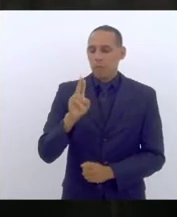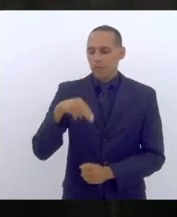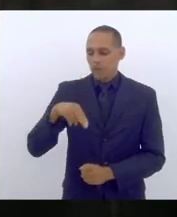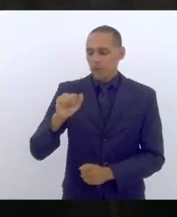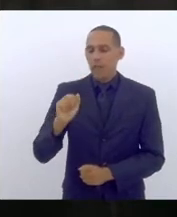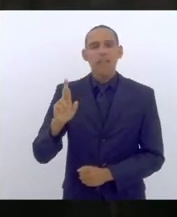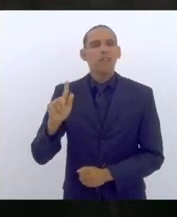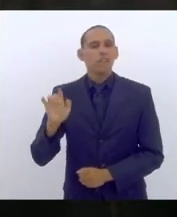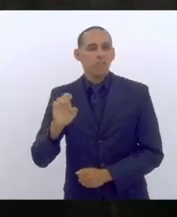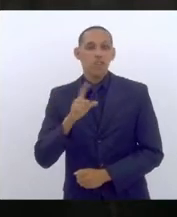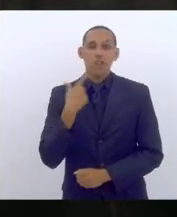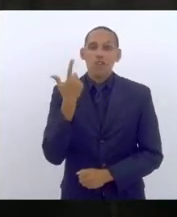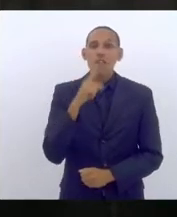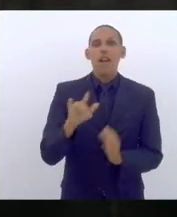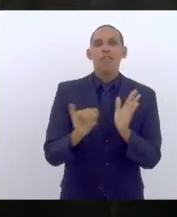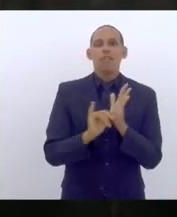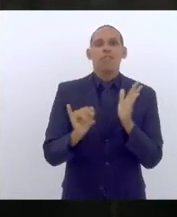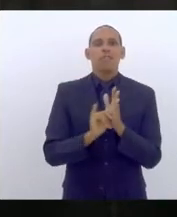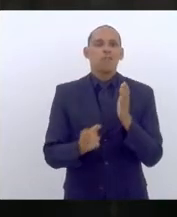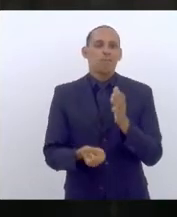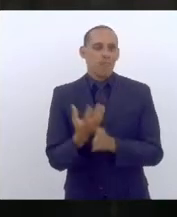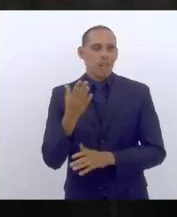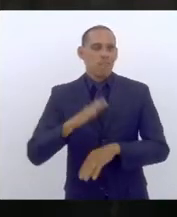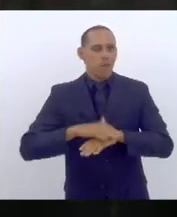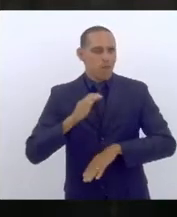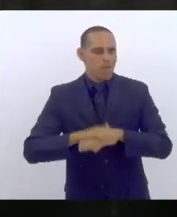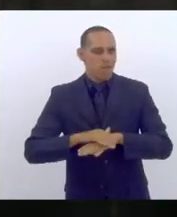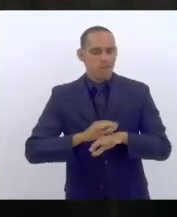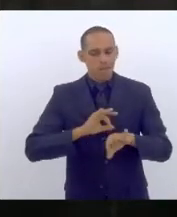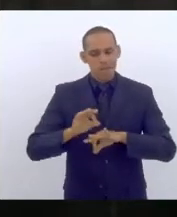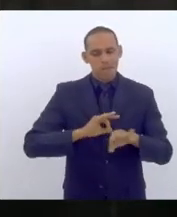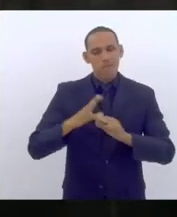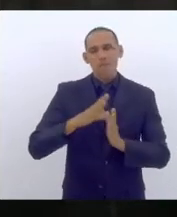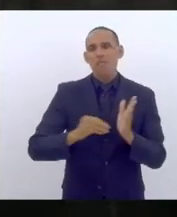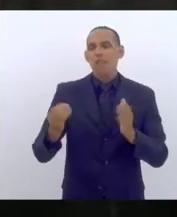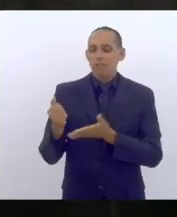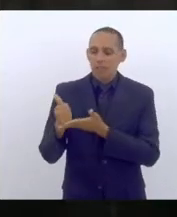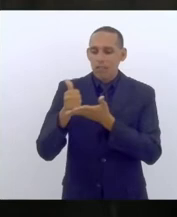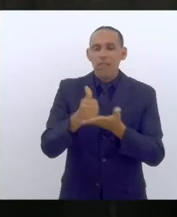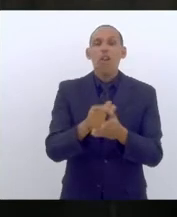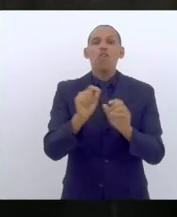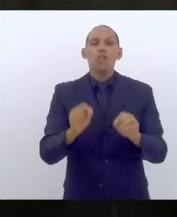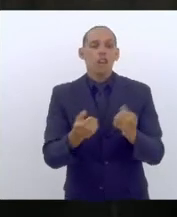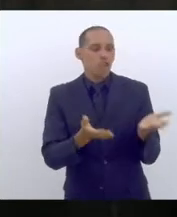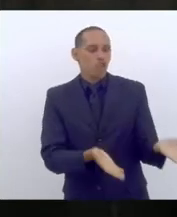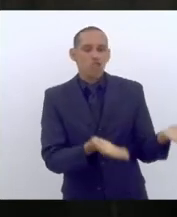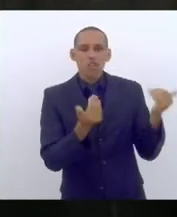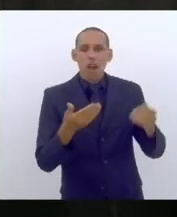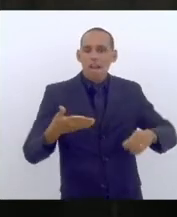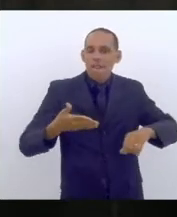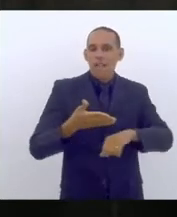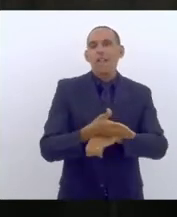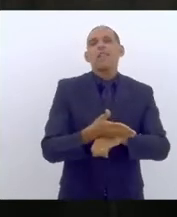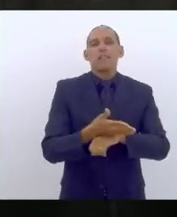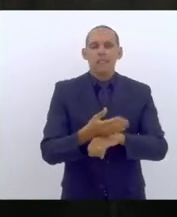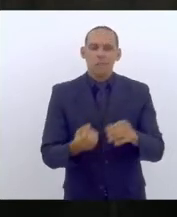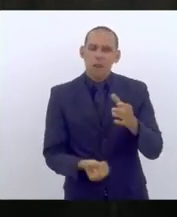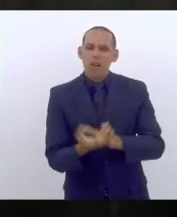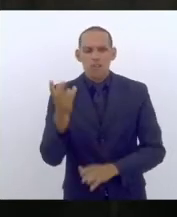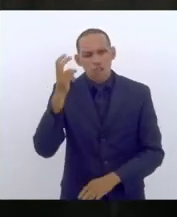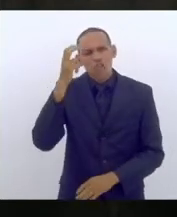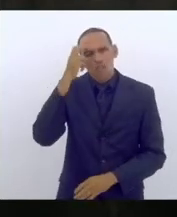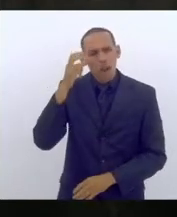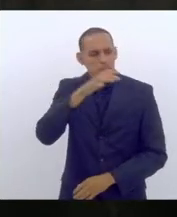conseguimos executar esse edital nos moldes que trariam a participação dessa juventude que tem produzido cultura